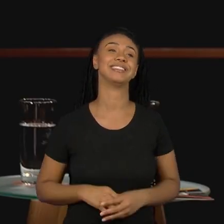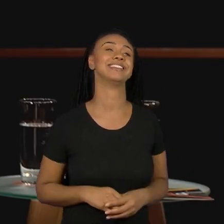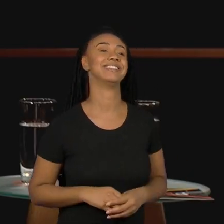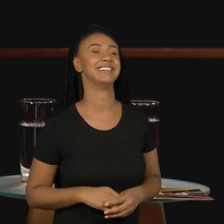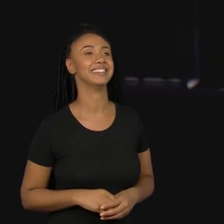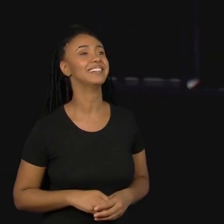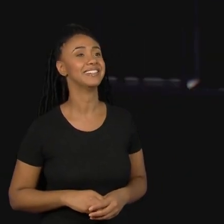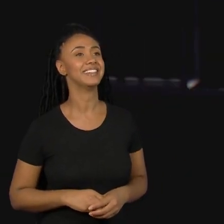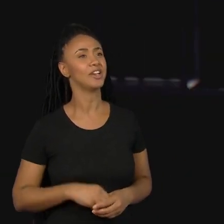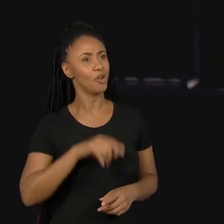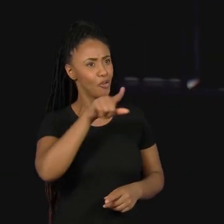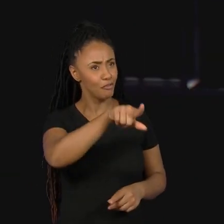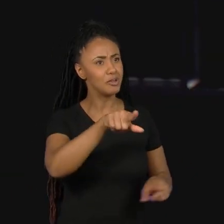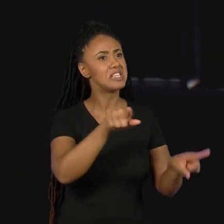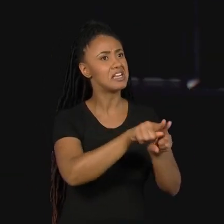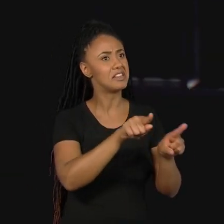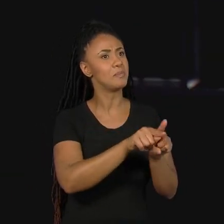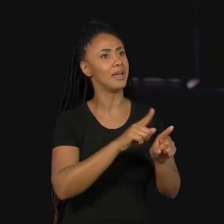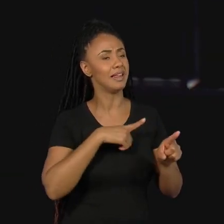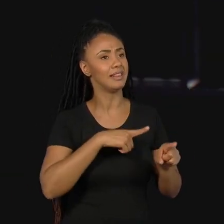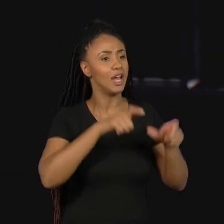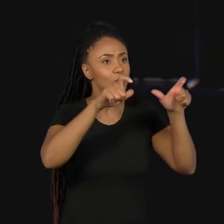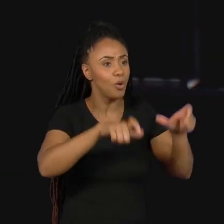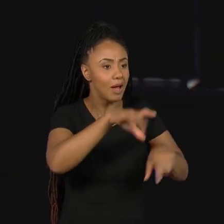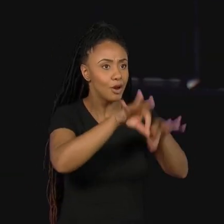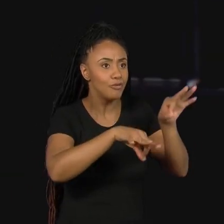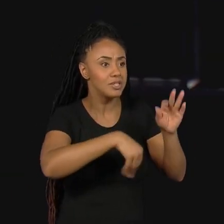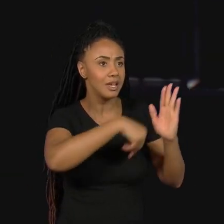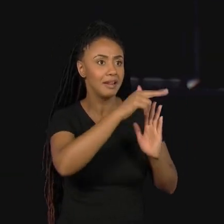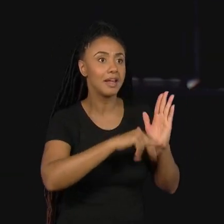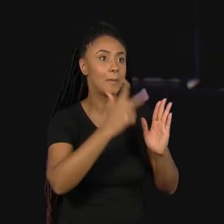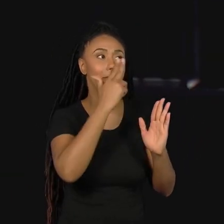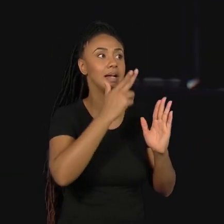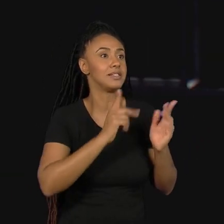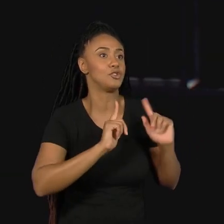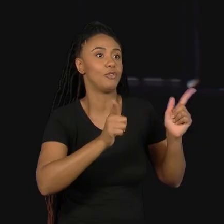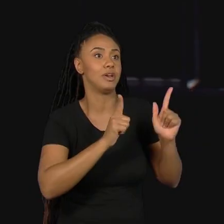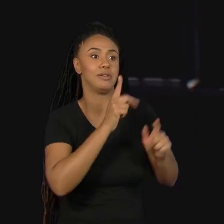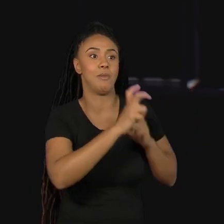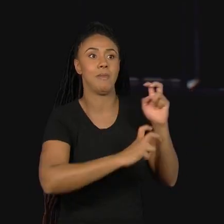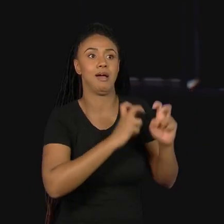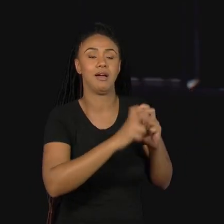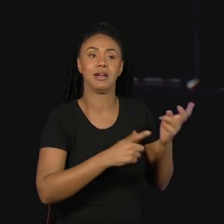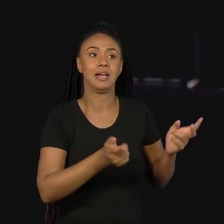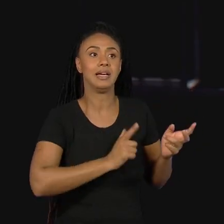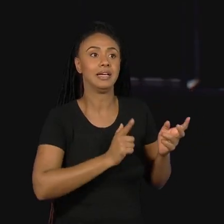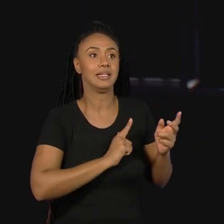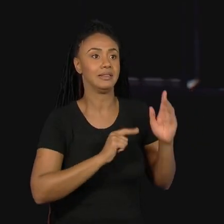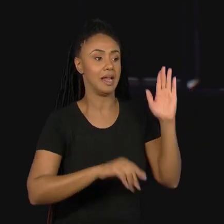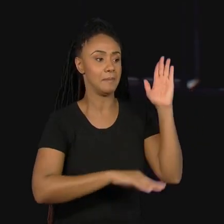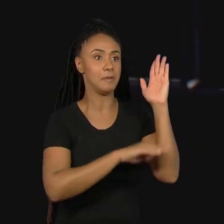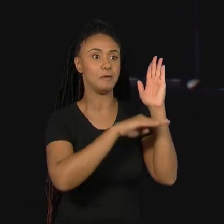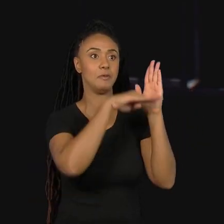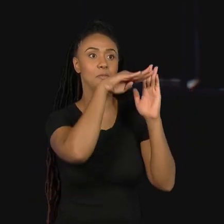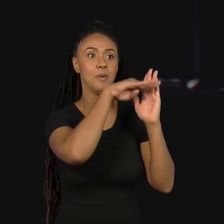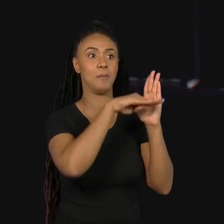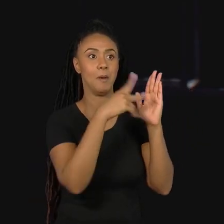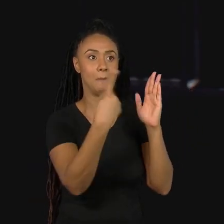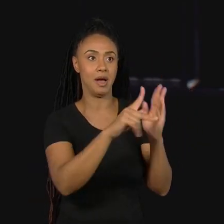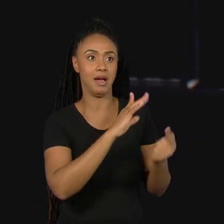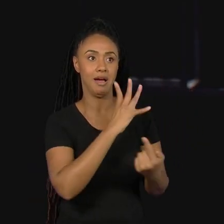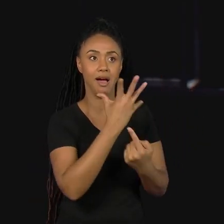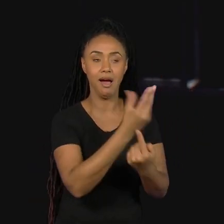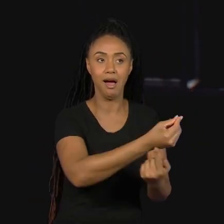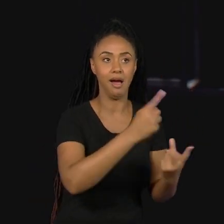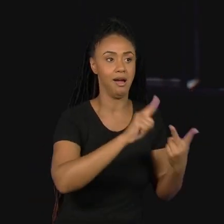Ô, Petkov, você tem um ateliê, né, que é um verdadeiro parque de diversões, né, porque são vários andares onde tem suas obras de